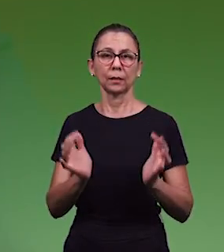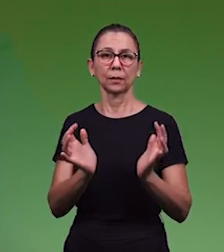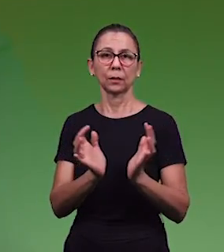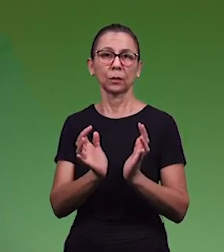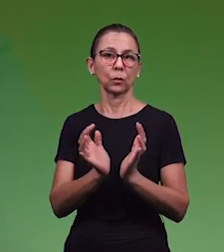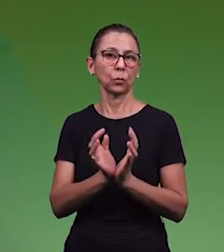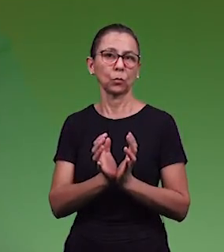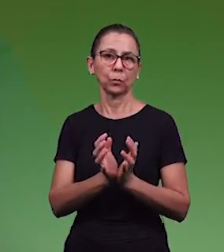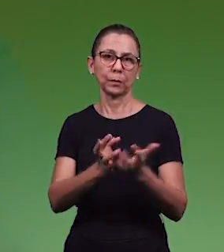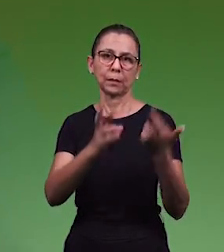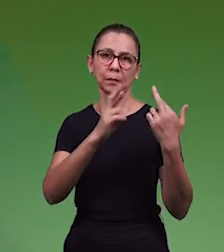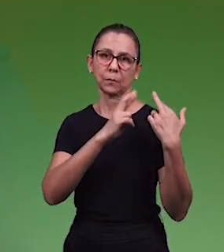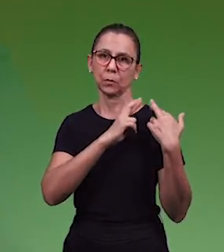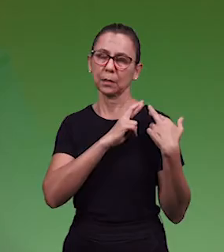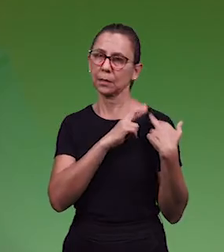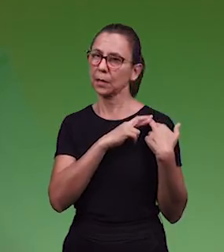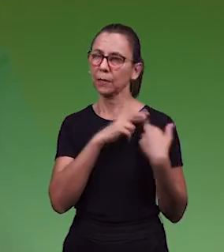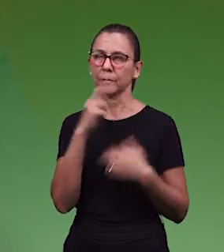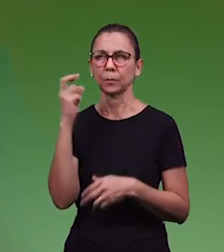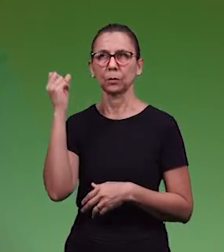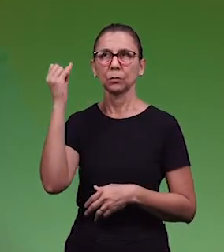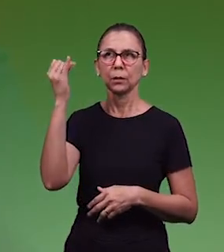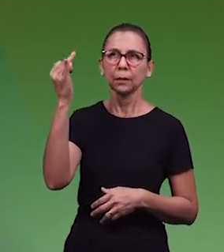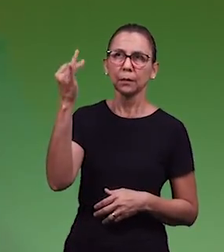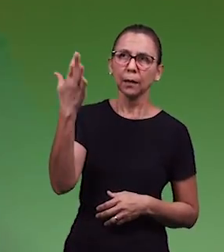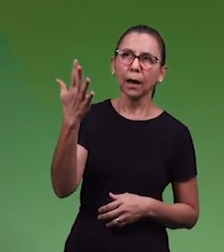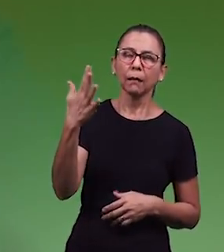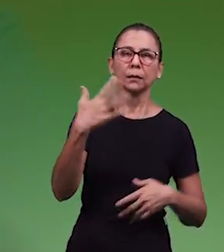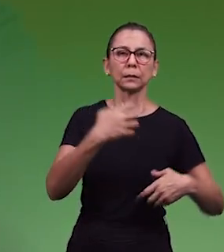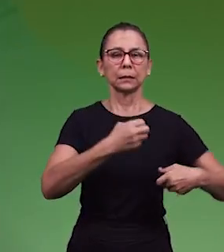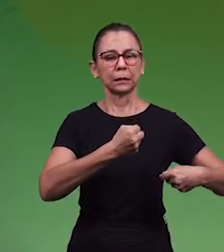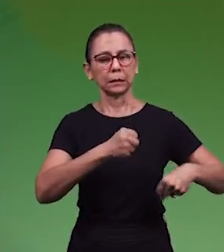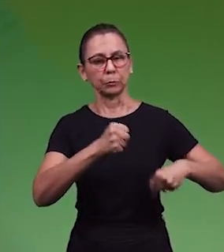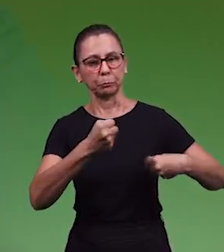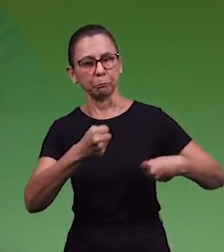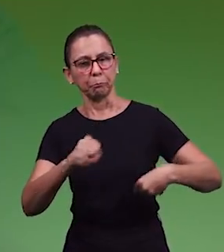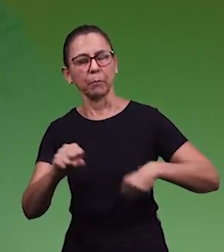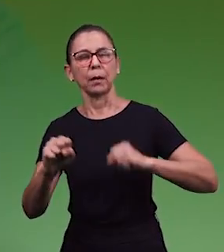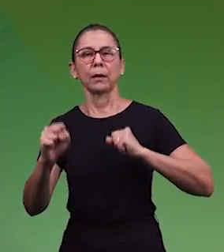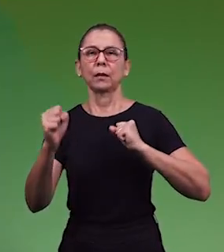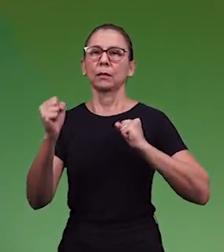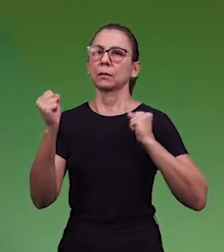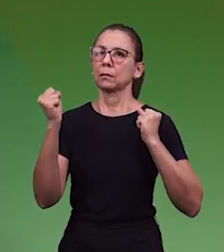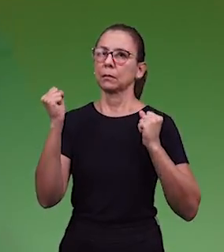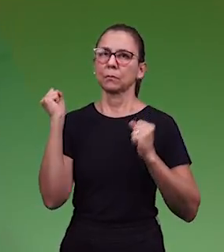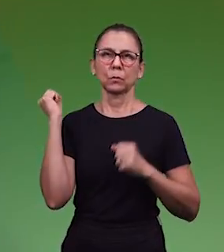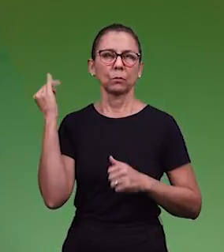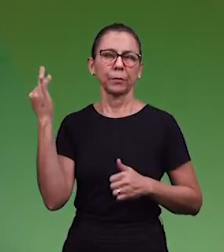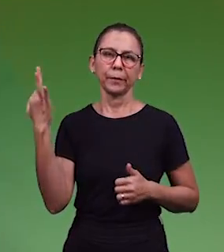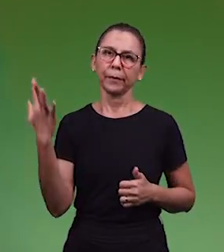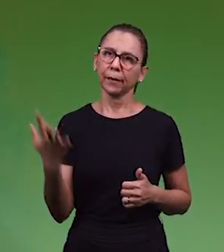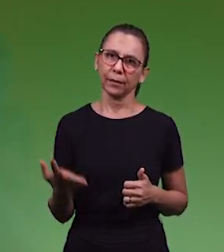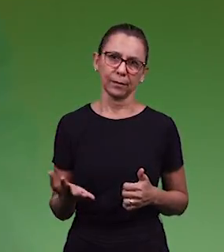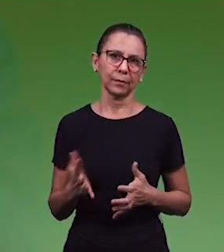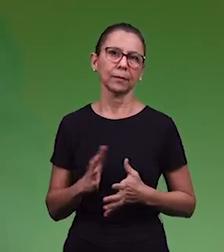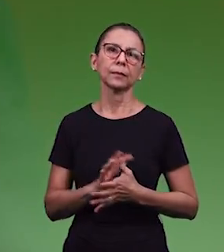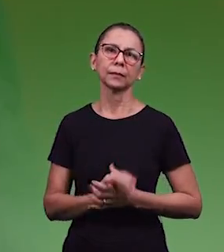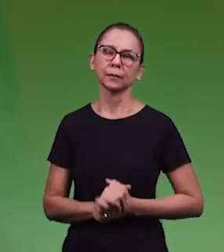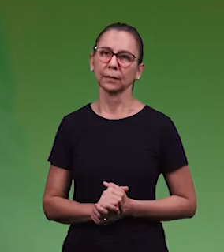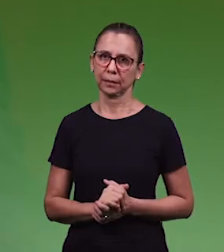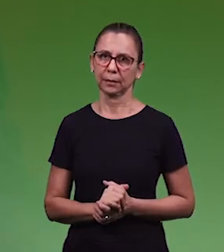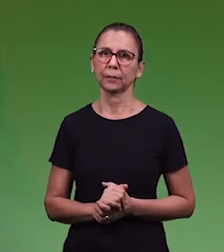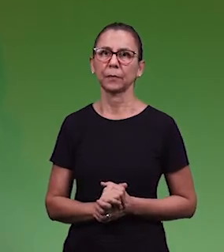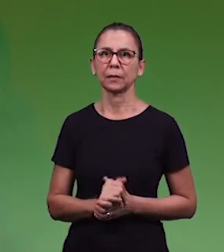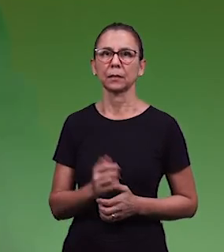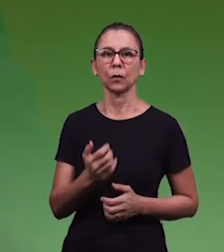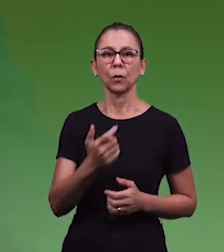o restante da igreja vai recuar? Não, a igreja ela segue normalmente o seu curso. Agora, o que ela